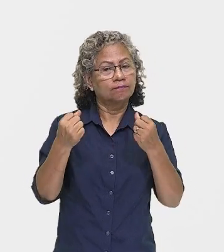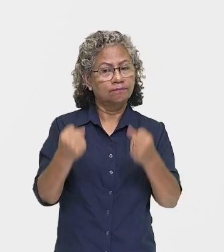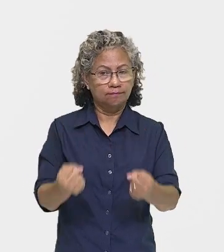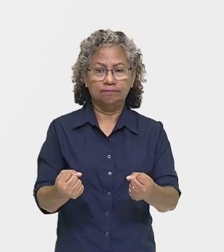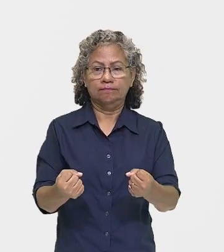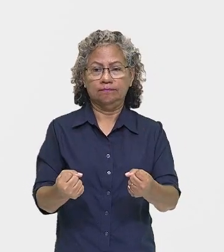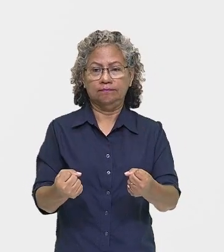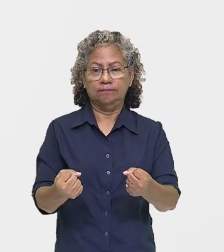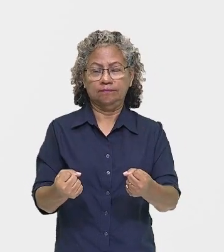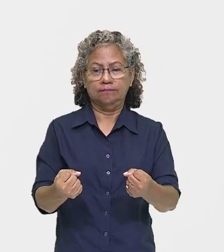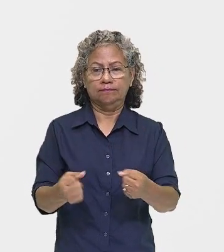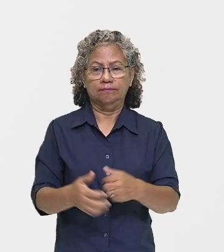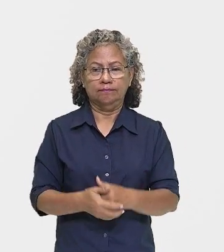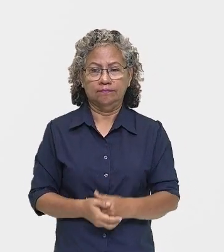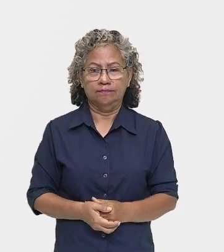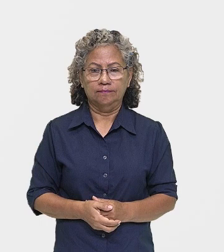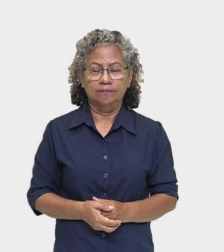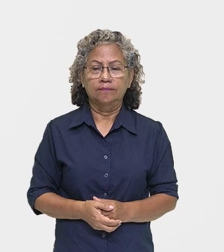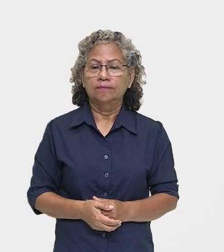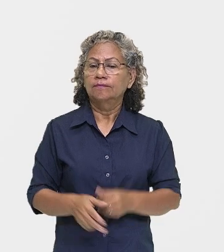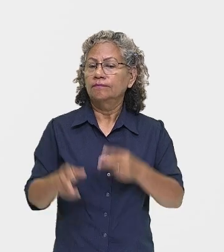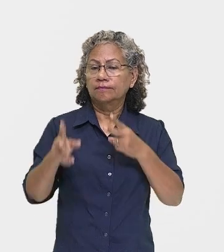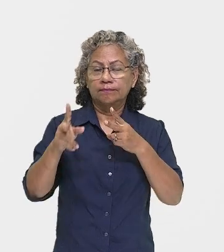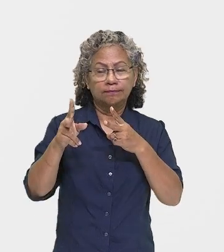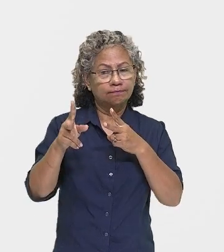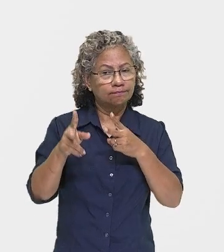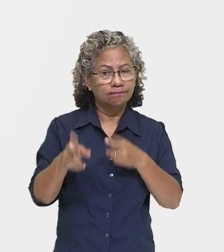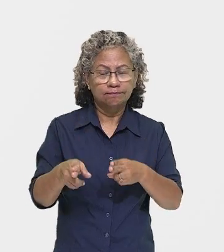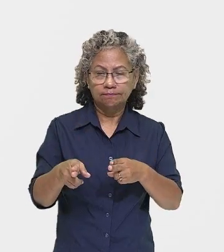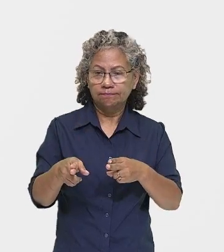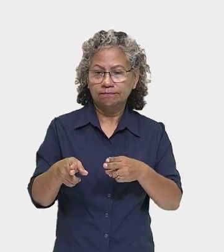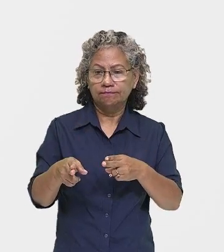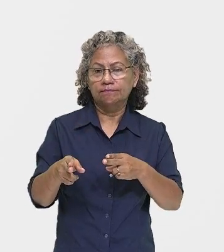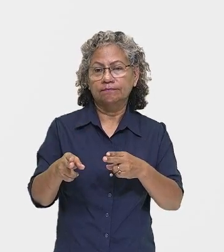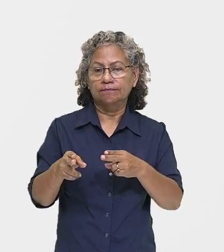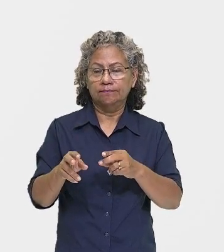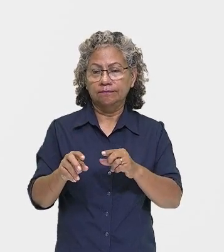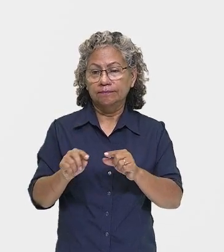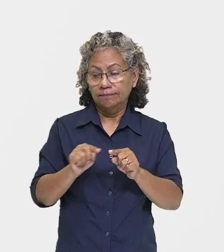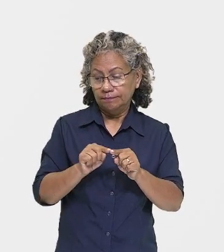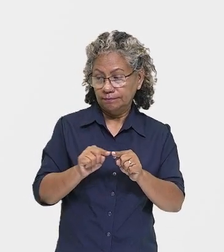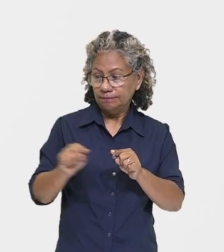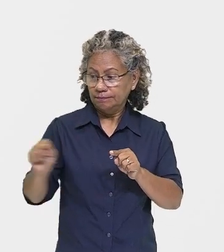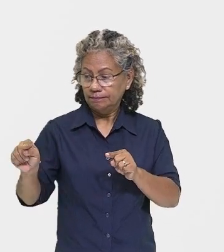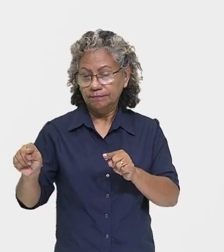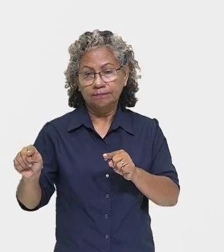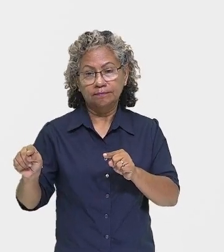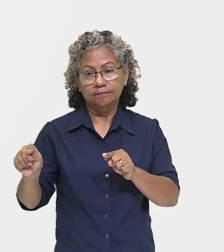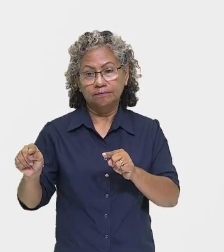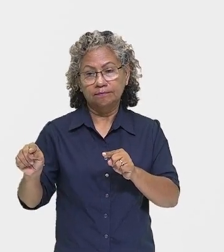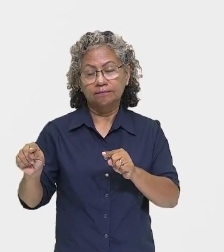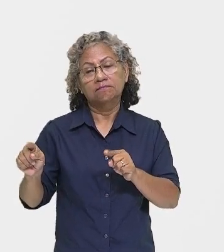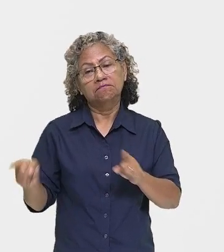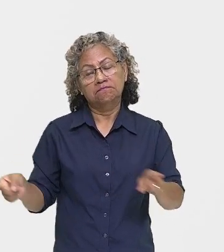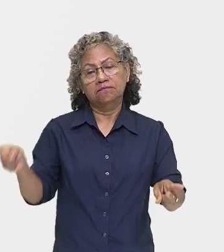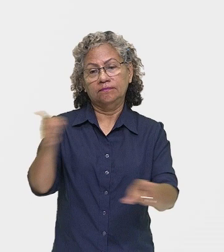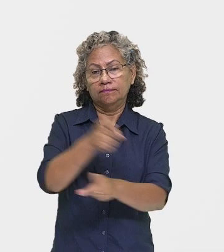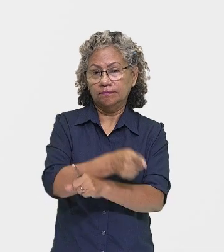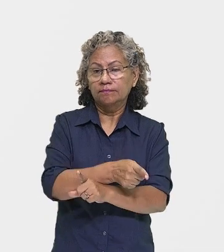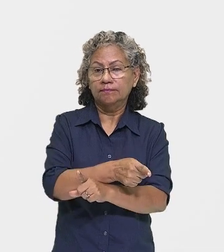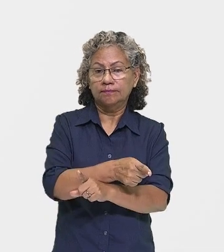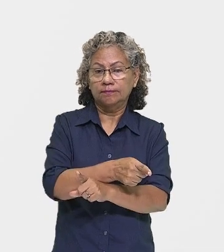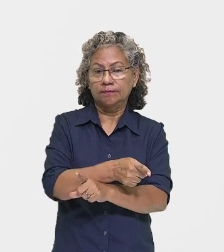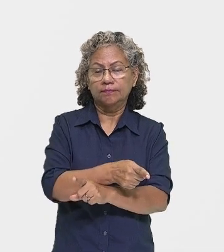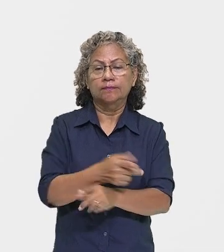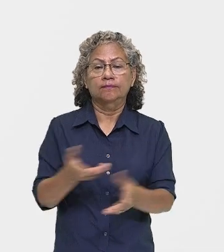reação, com o mesmo módulo e na mesma direção, porém com sentidos opostos.